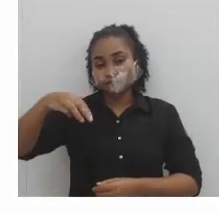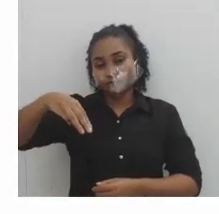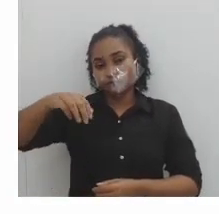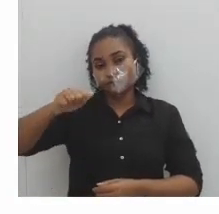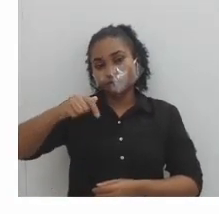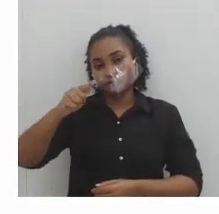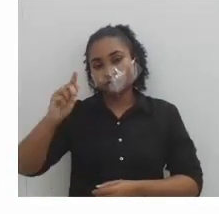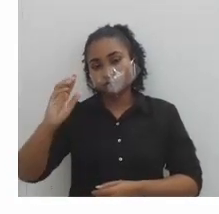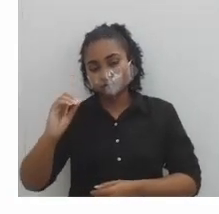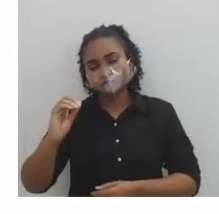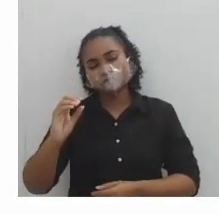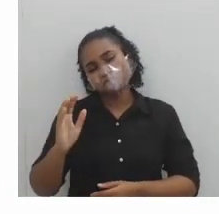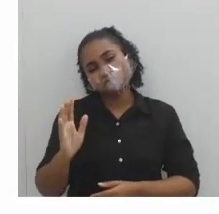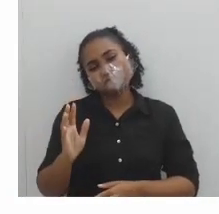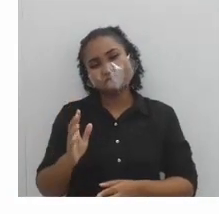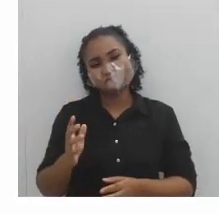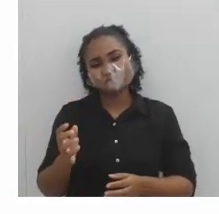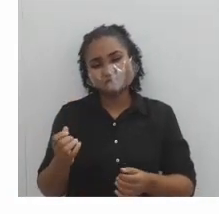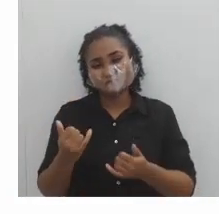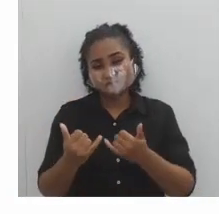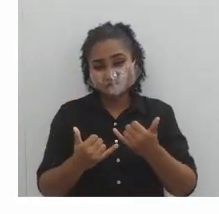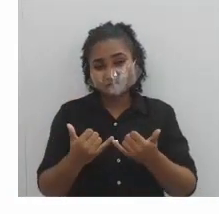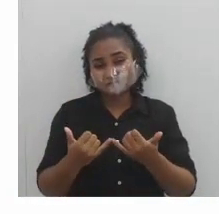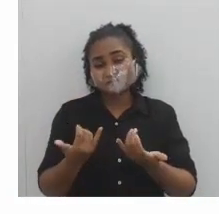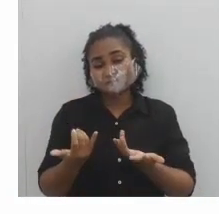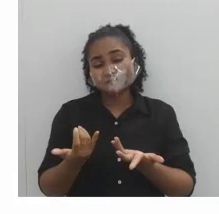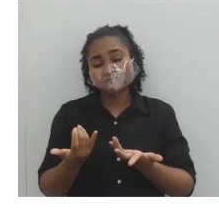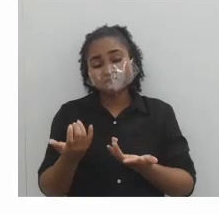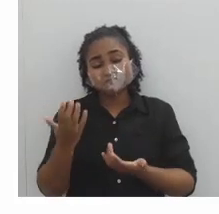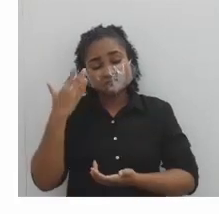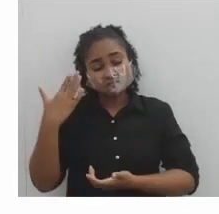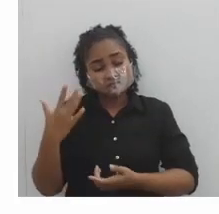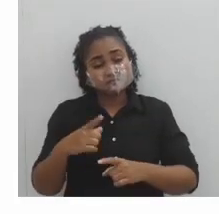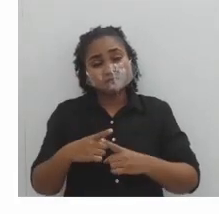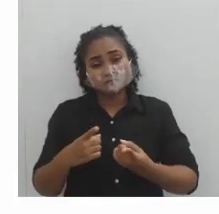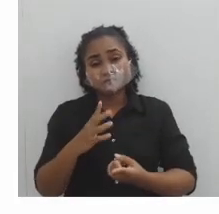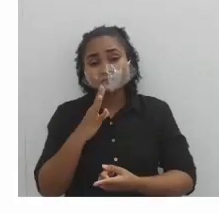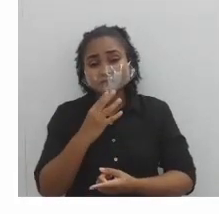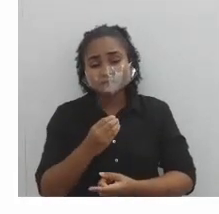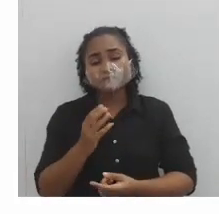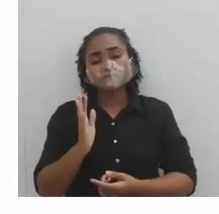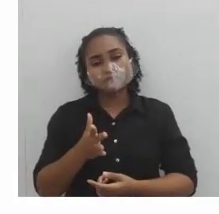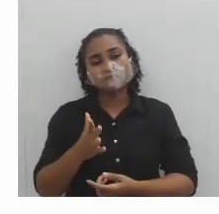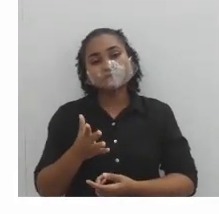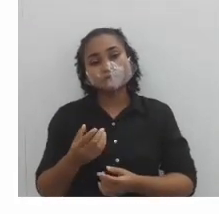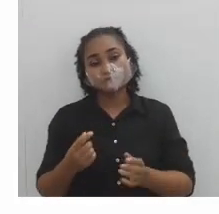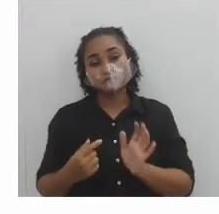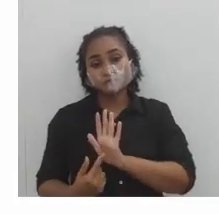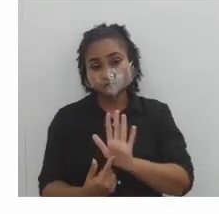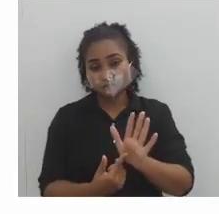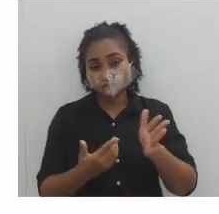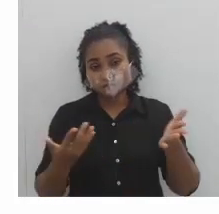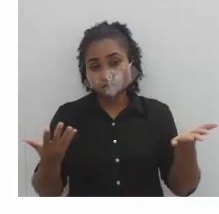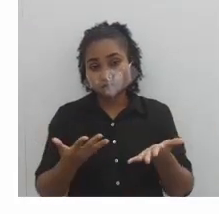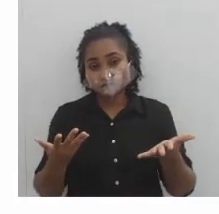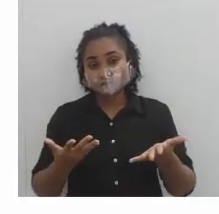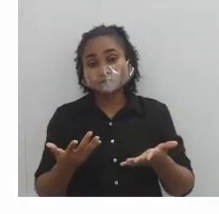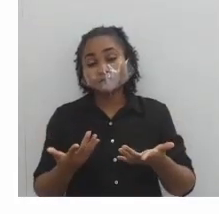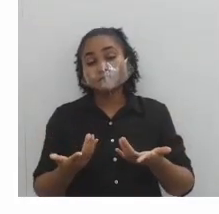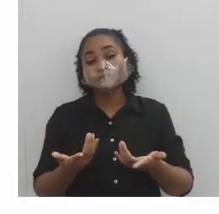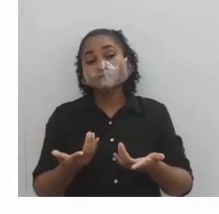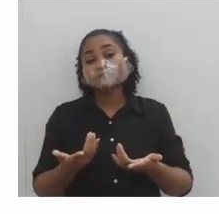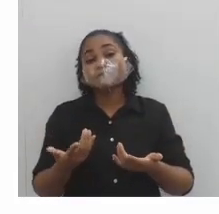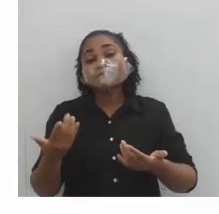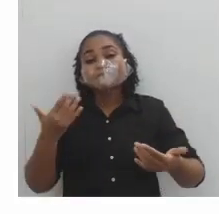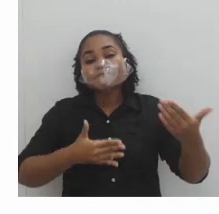jogo, talvez não seja tão famoso, tão conhecido, mas que, por exemplo, eu até trouxe essa informação para ilustrar,